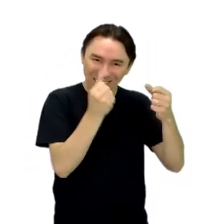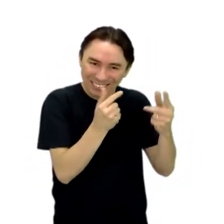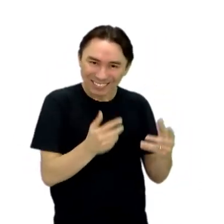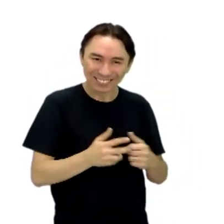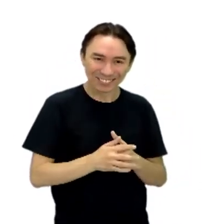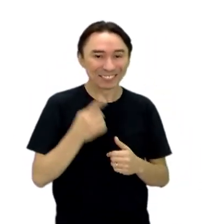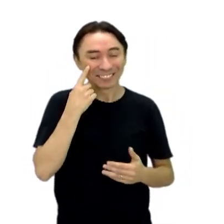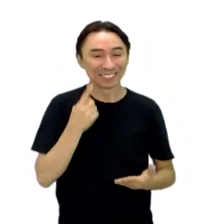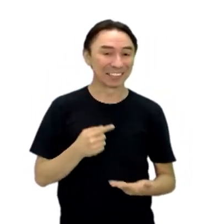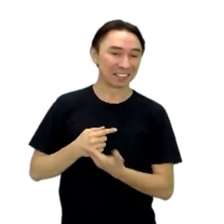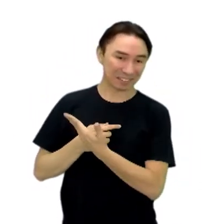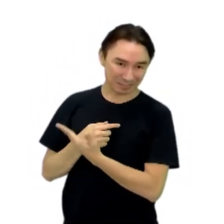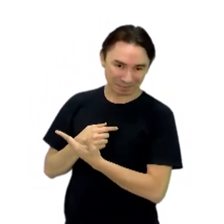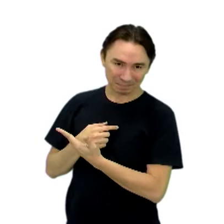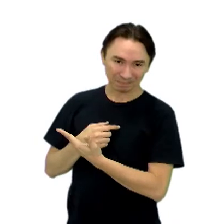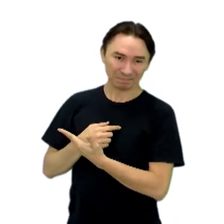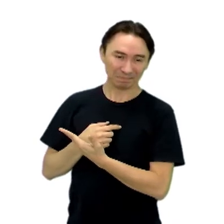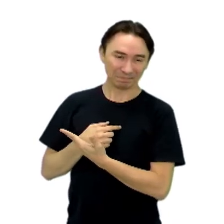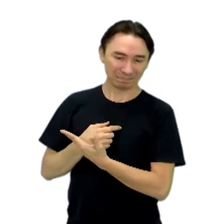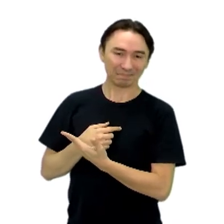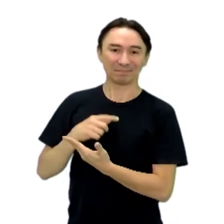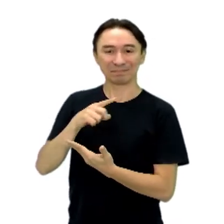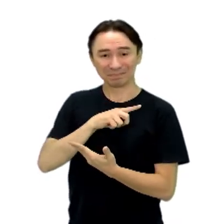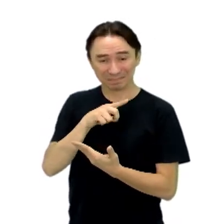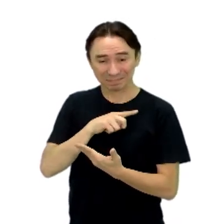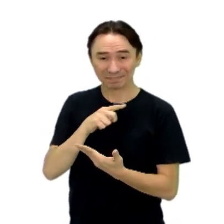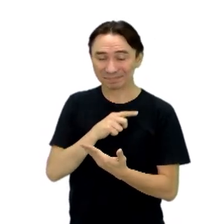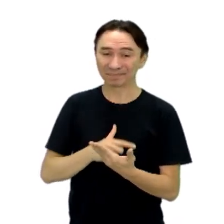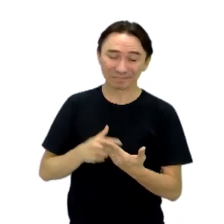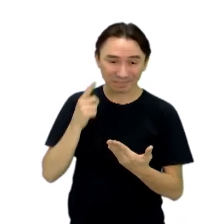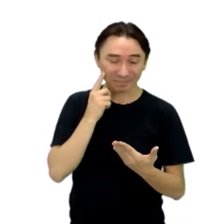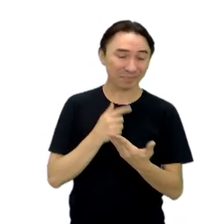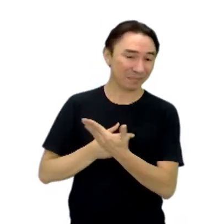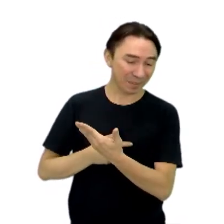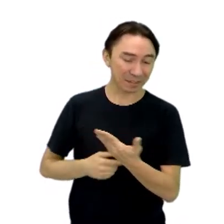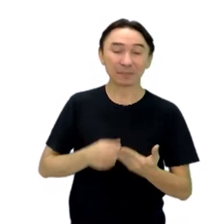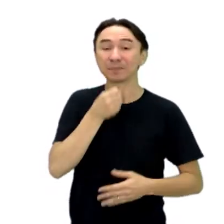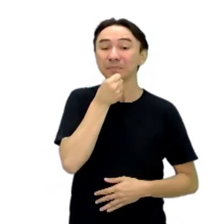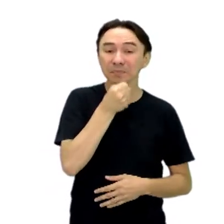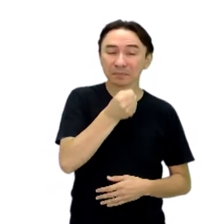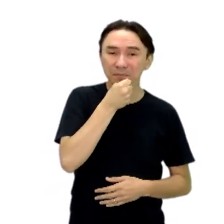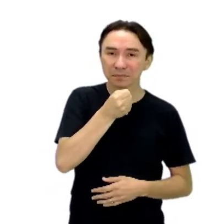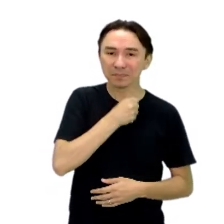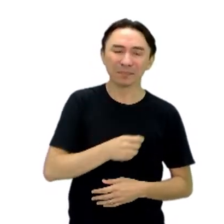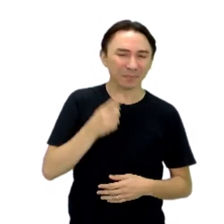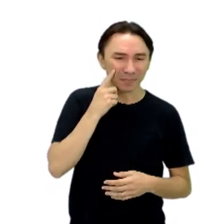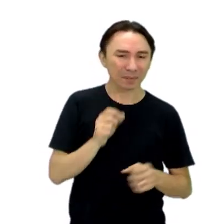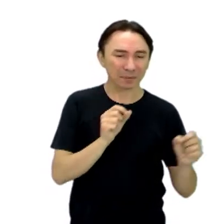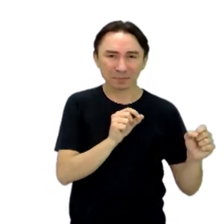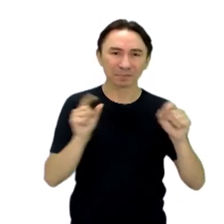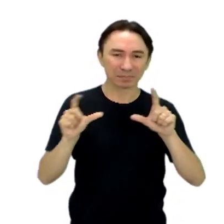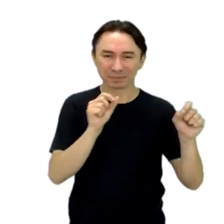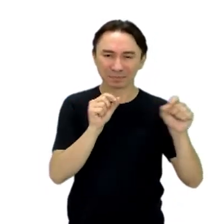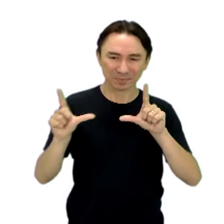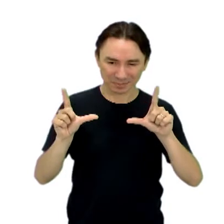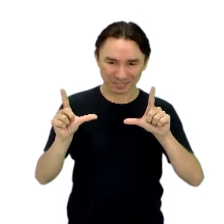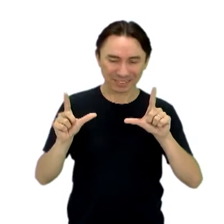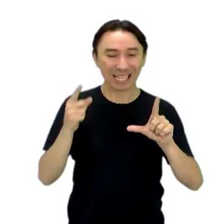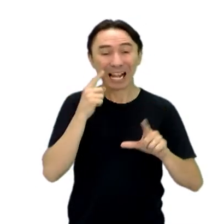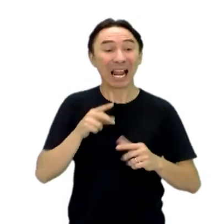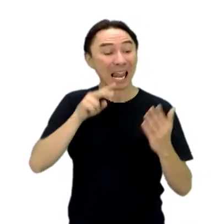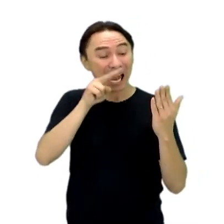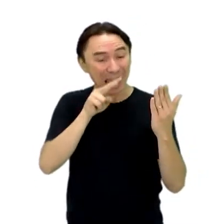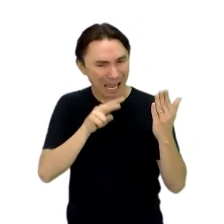aula? Olha, aqui dá para ver 2 páginas que abrem essa reportagem. A imagem é meio pequena, acho que não vai dar para ler não, então não se preocupa